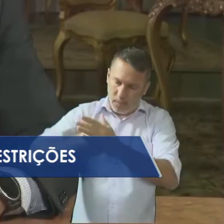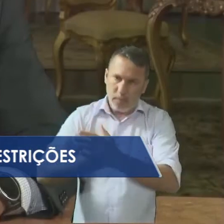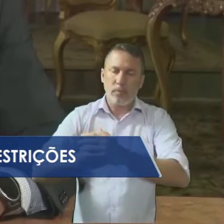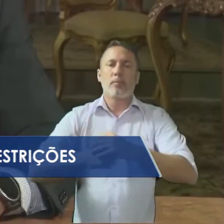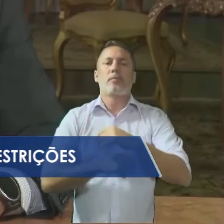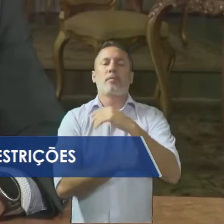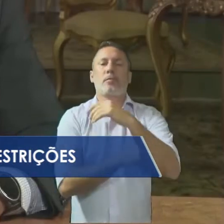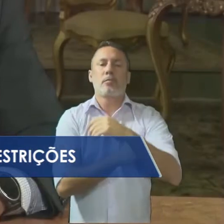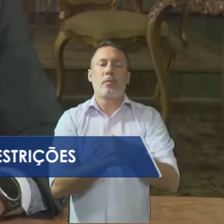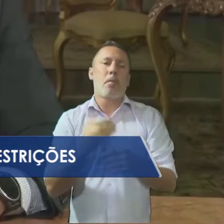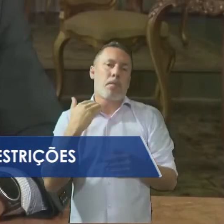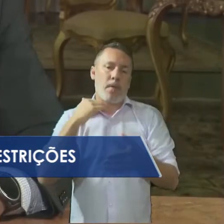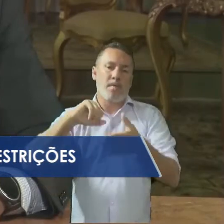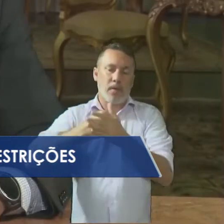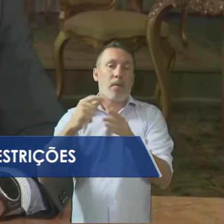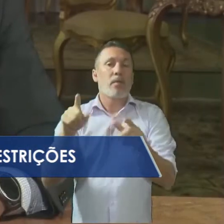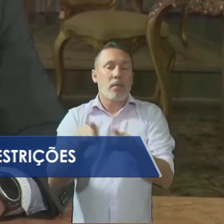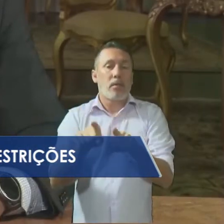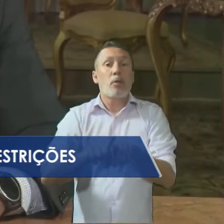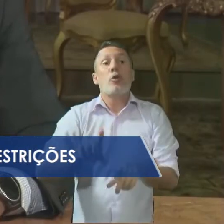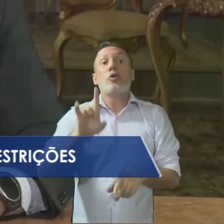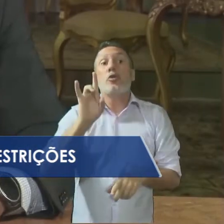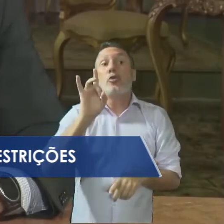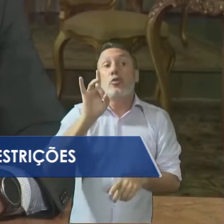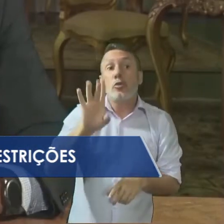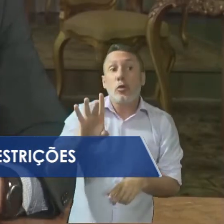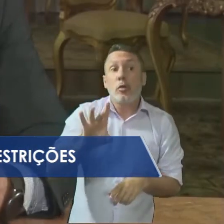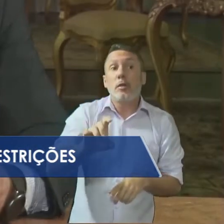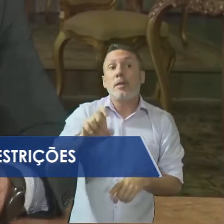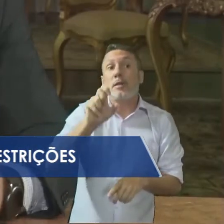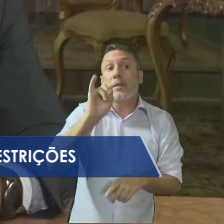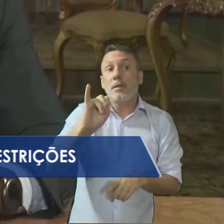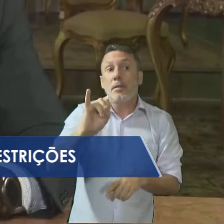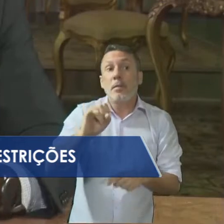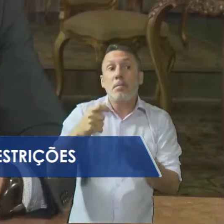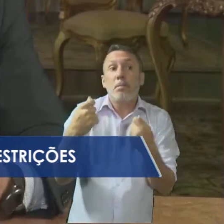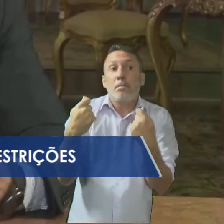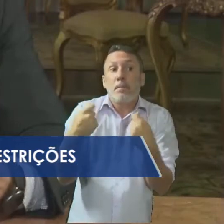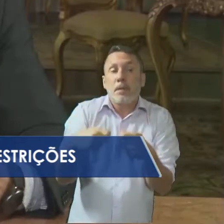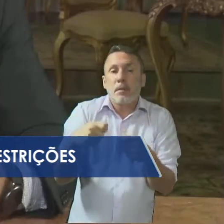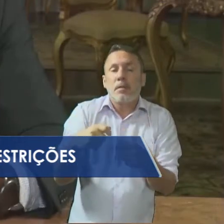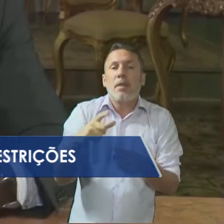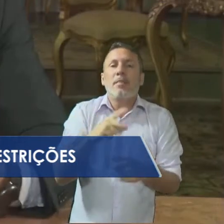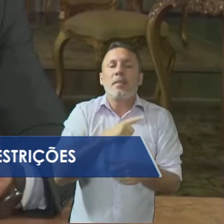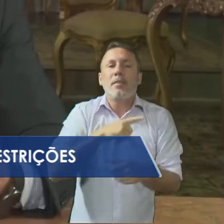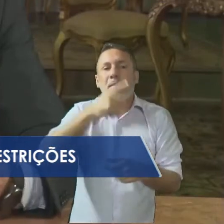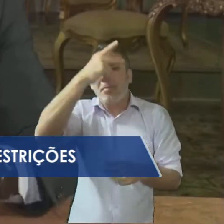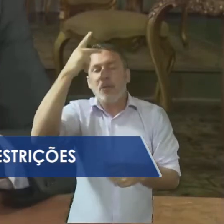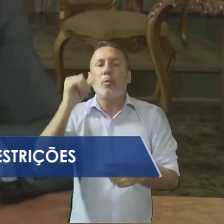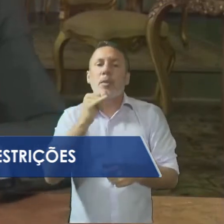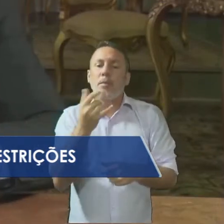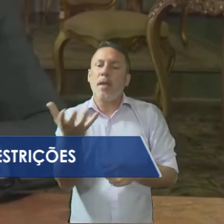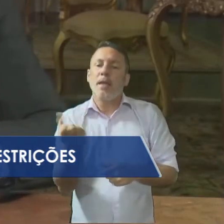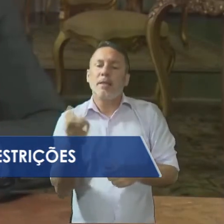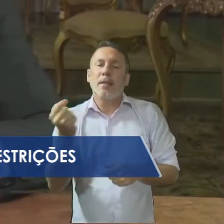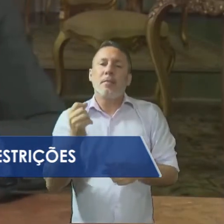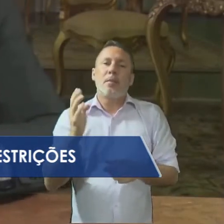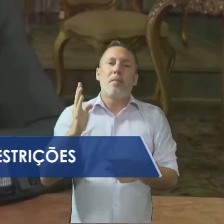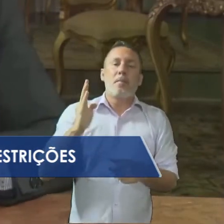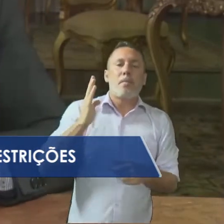fechar a não ser para o atendimento das pessoas são beneficiadas com os auxílios